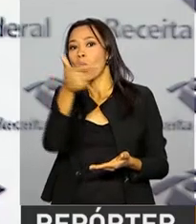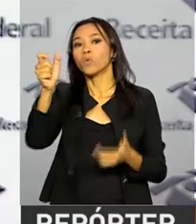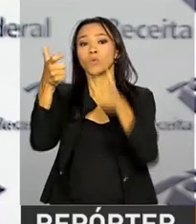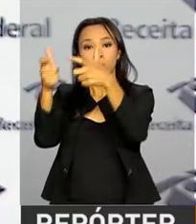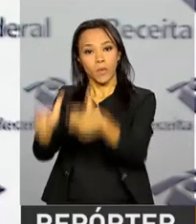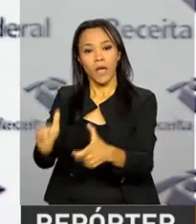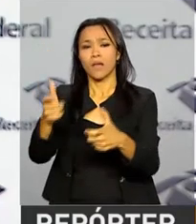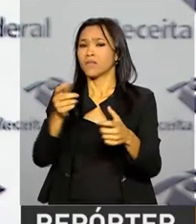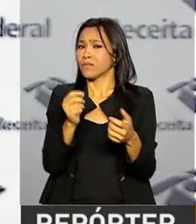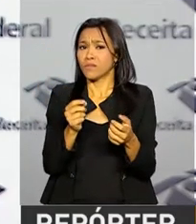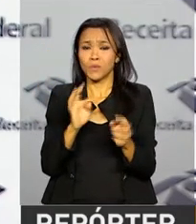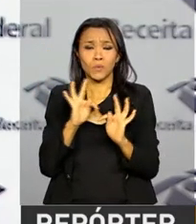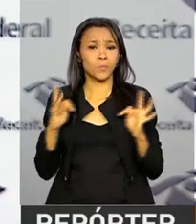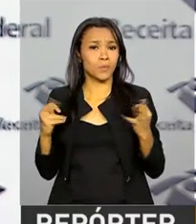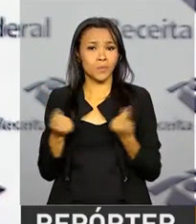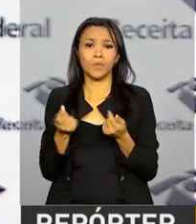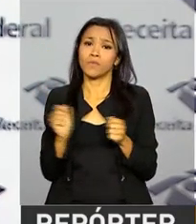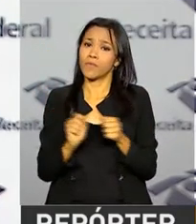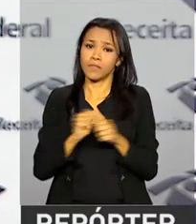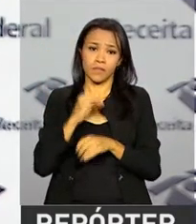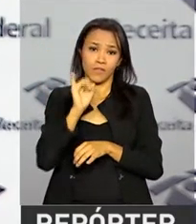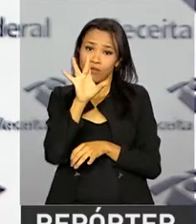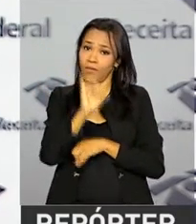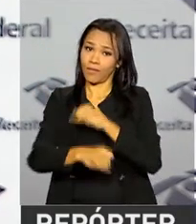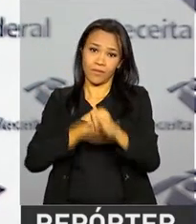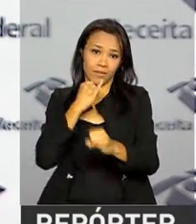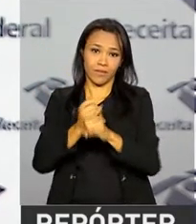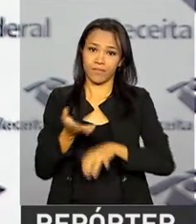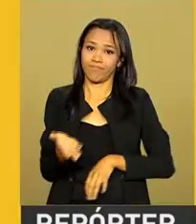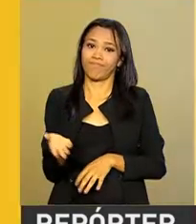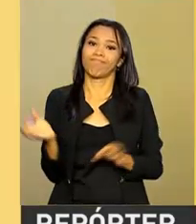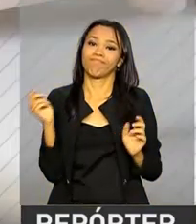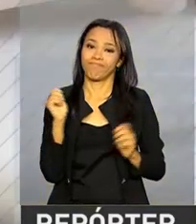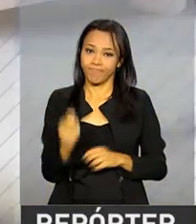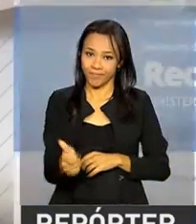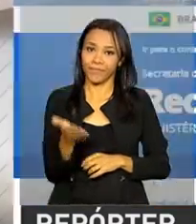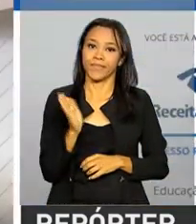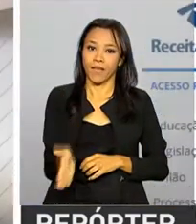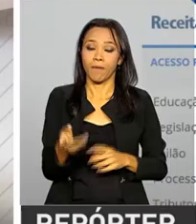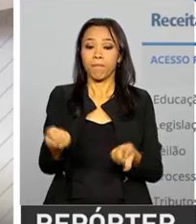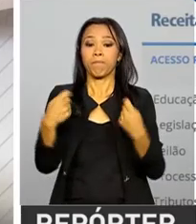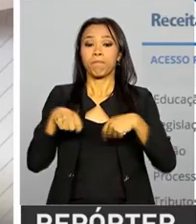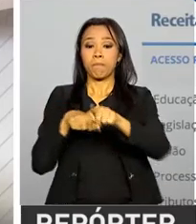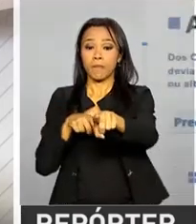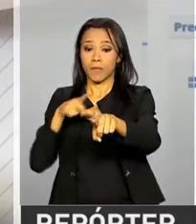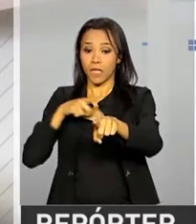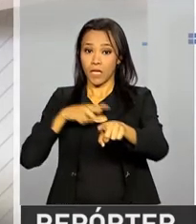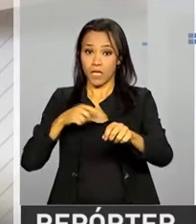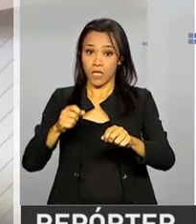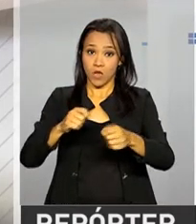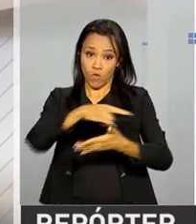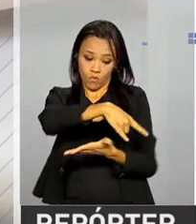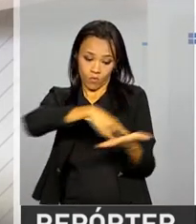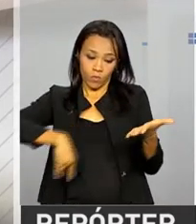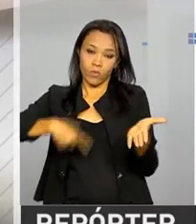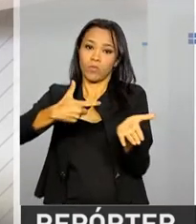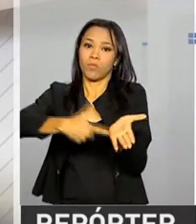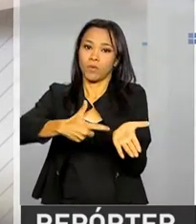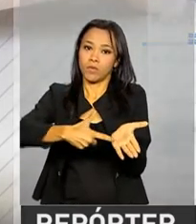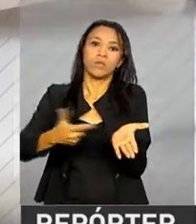poderá realizar tudo isso de maneira eletrônica por meio da internet além do formulário eletrônico para atualização de dados